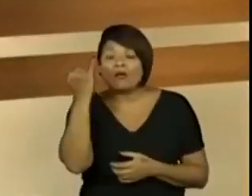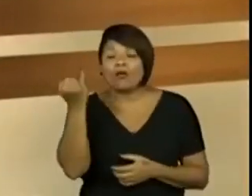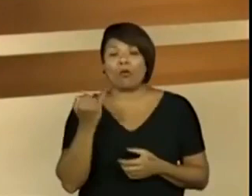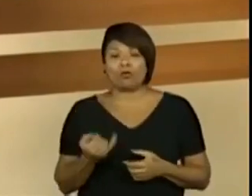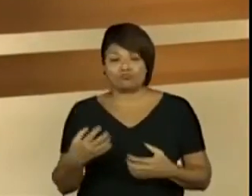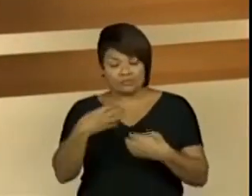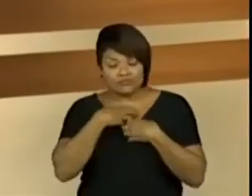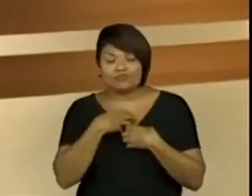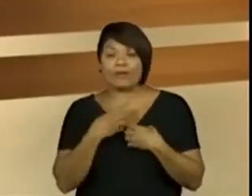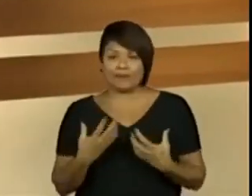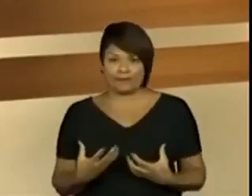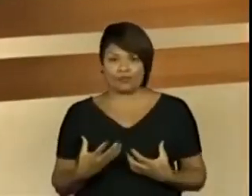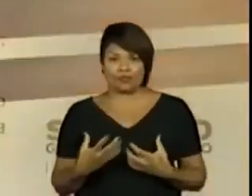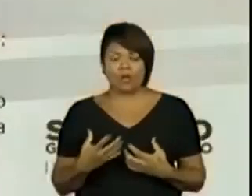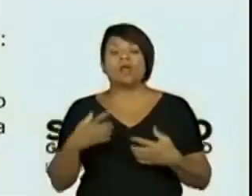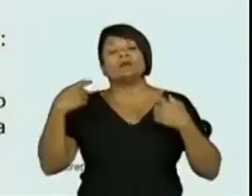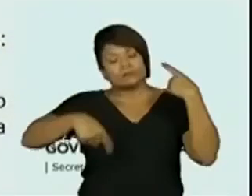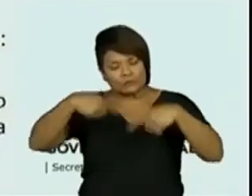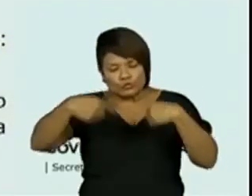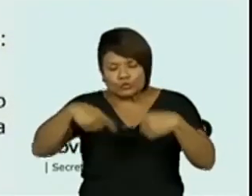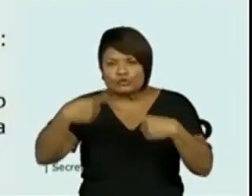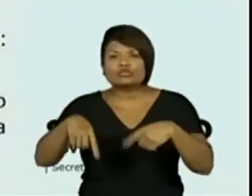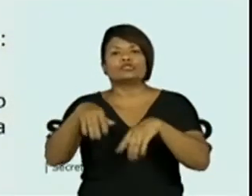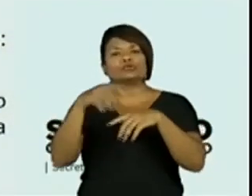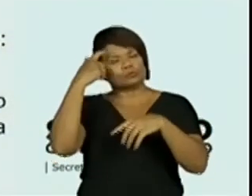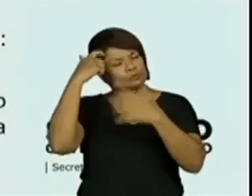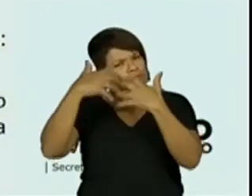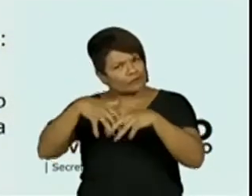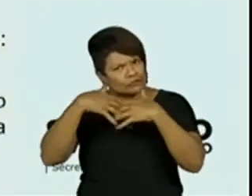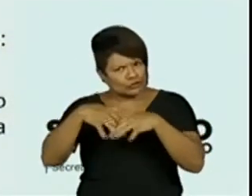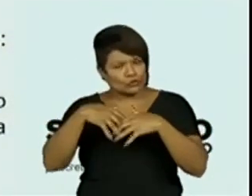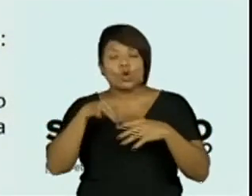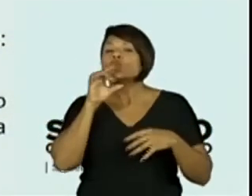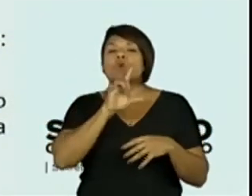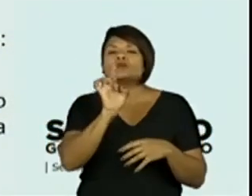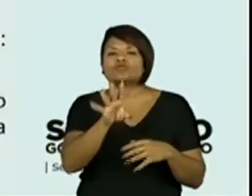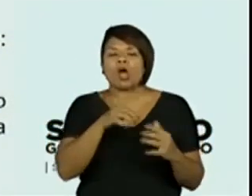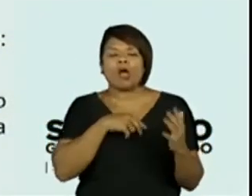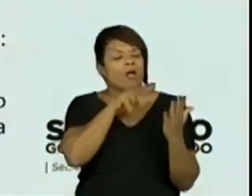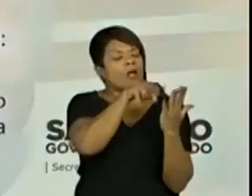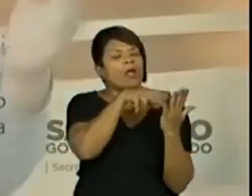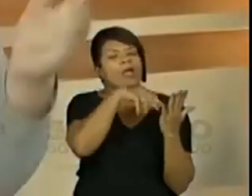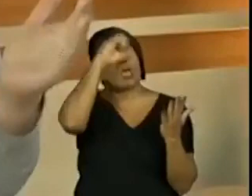discutido e refletido. Contribuir para a formação crítica do aluno leitor.